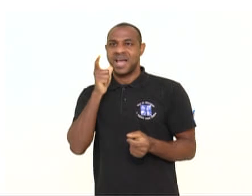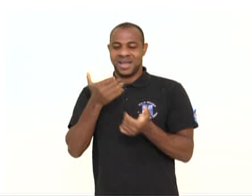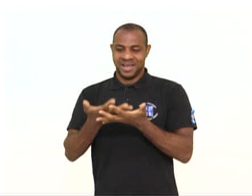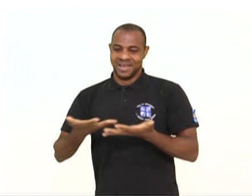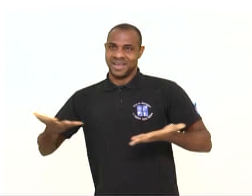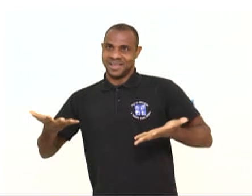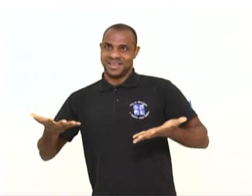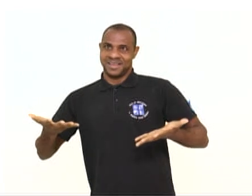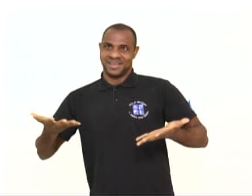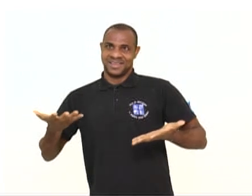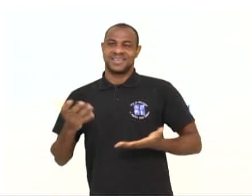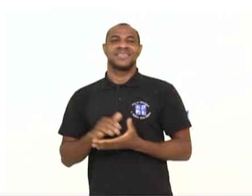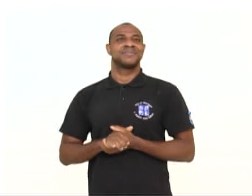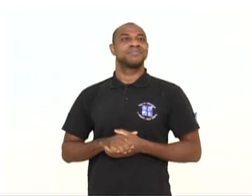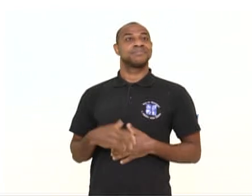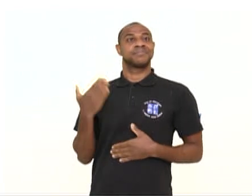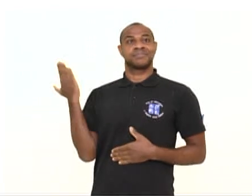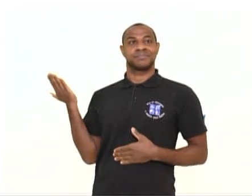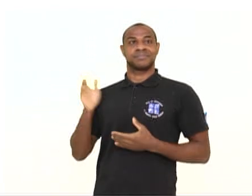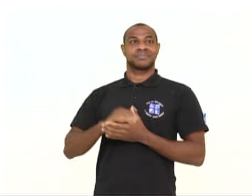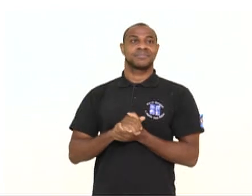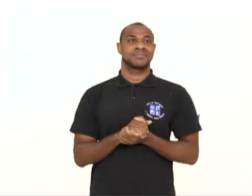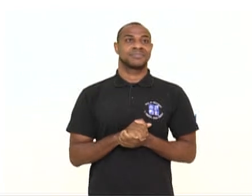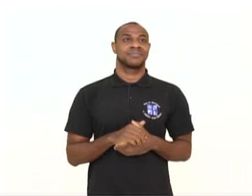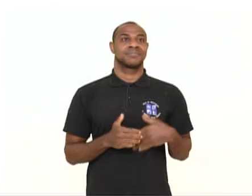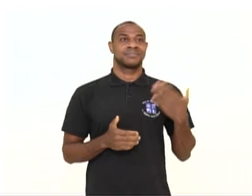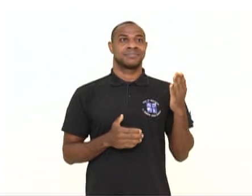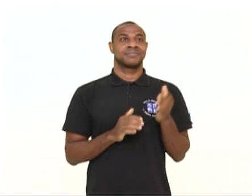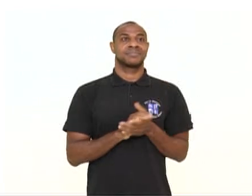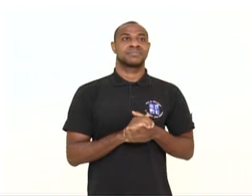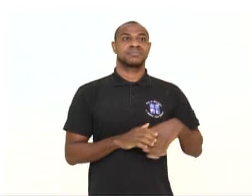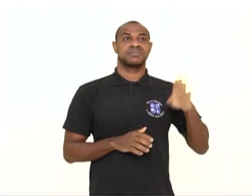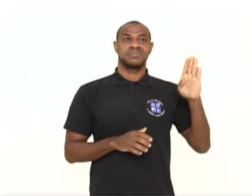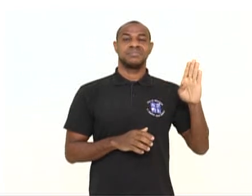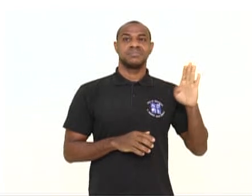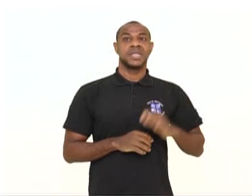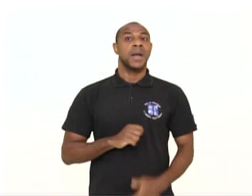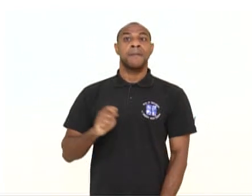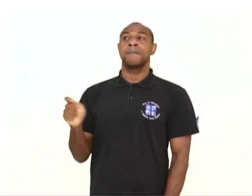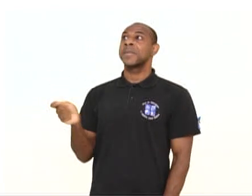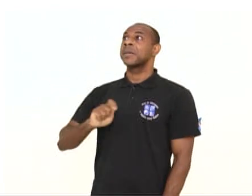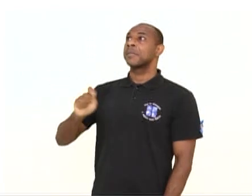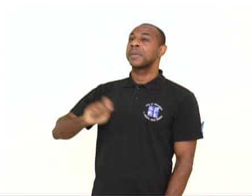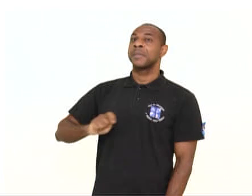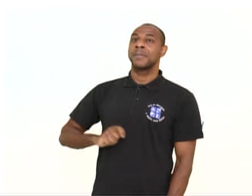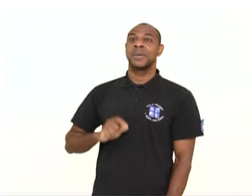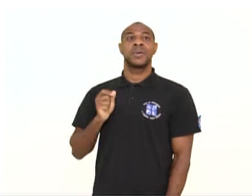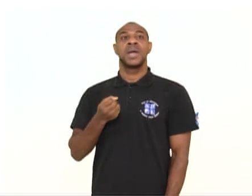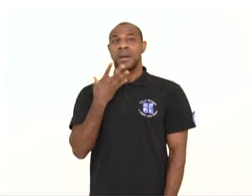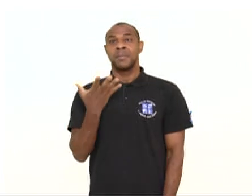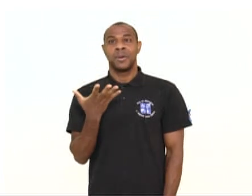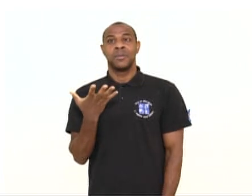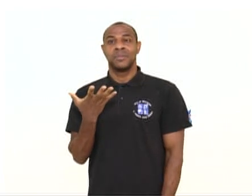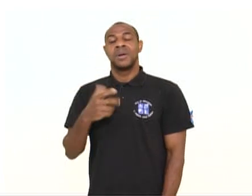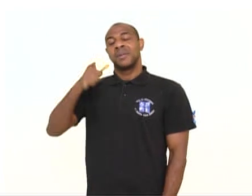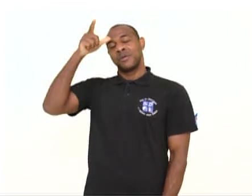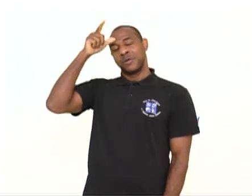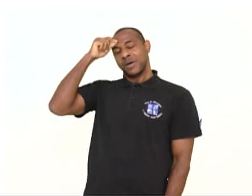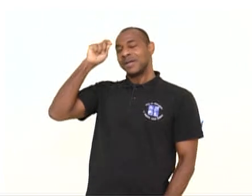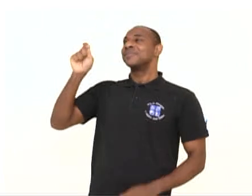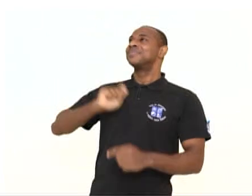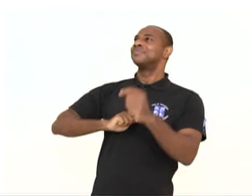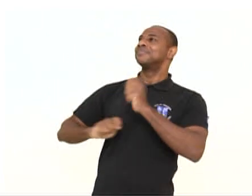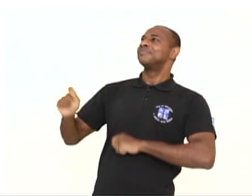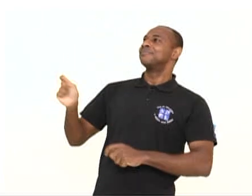Flying a kite is a very good activity to relax. Empinar pipa é uma atividade muito boa para relaxamento.